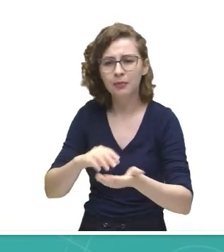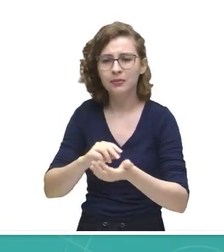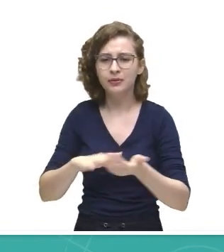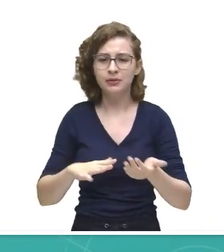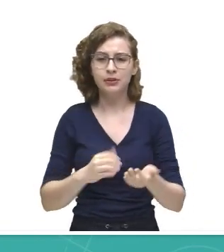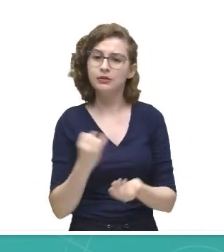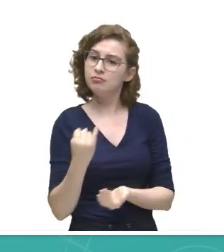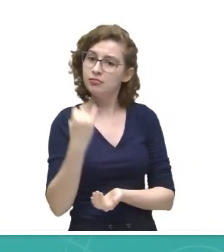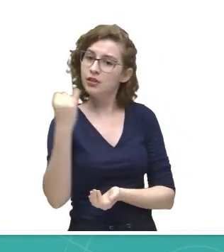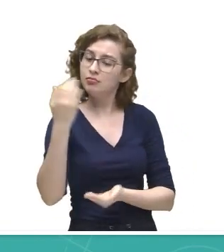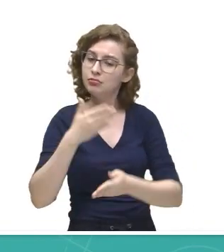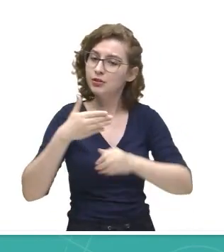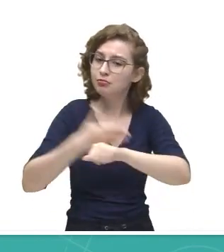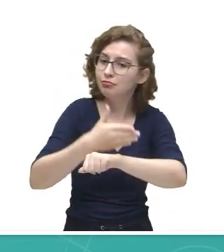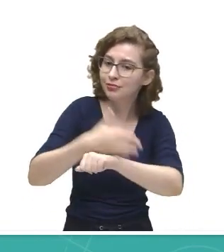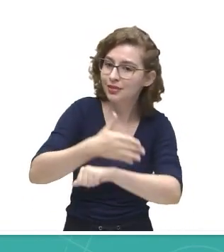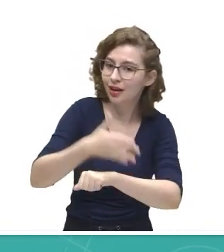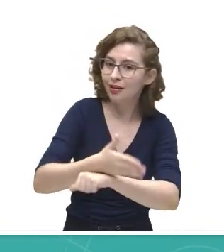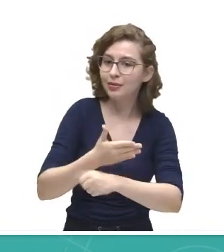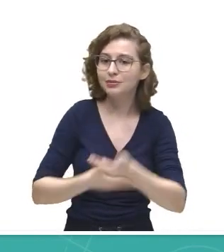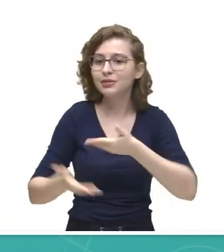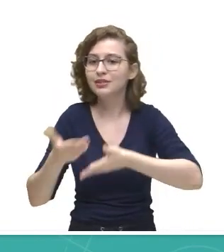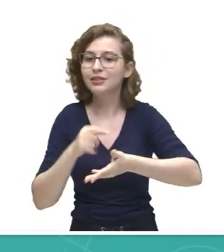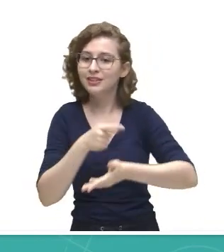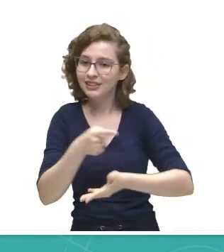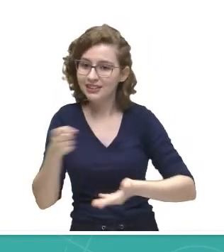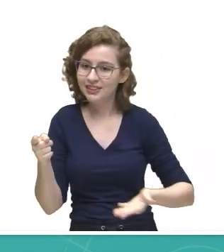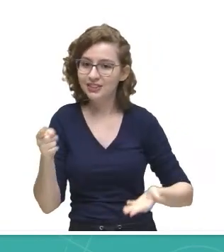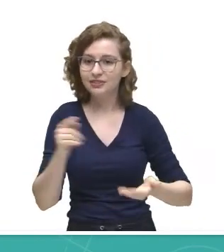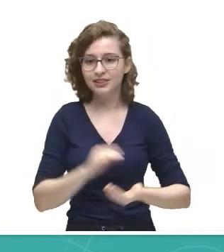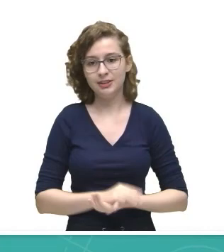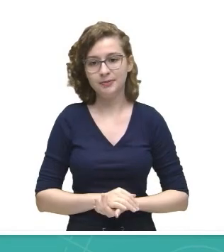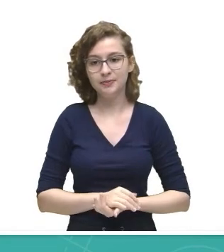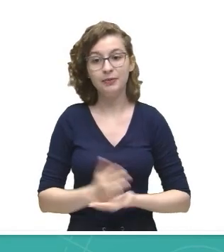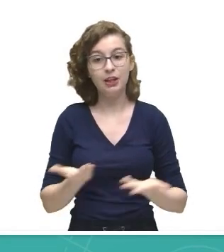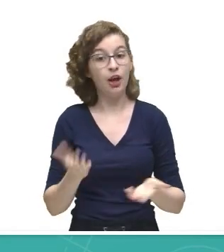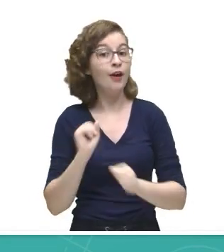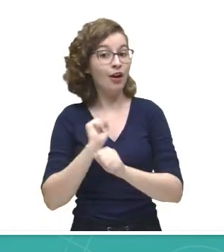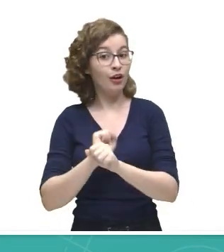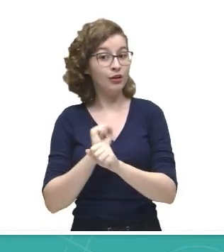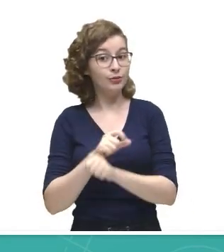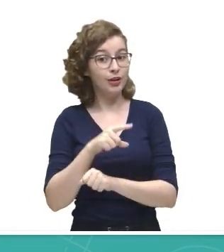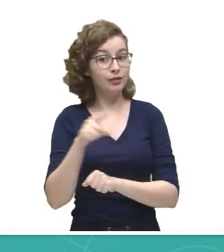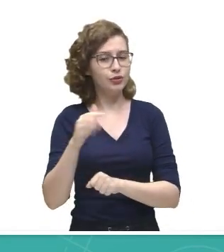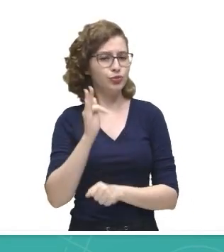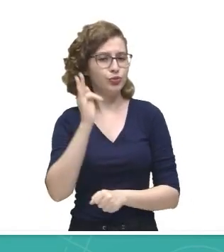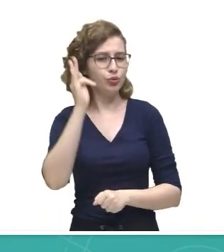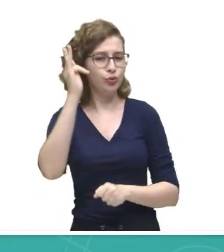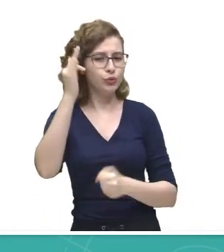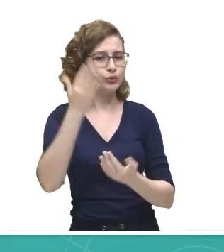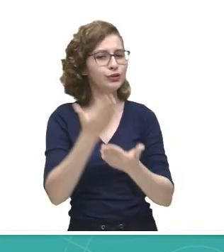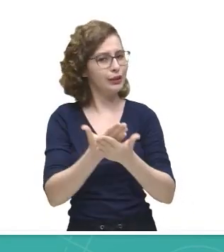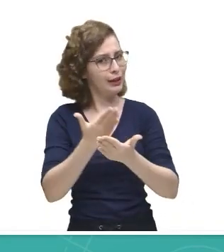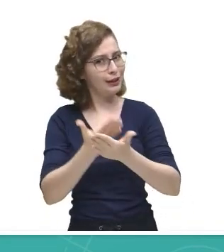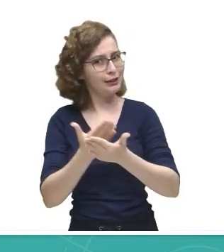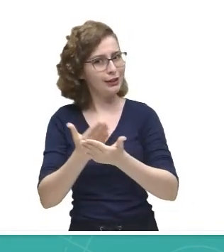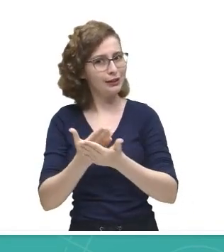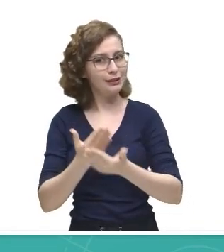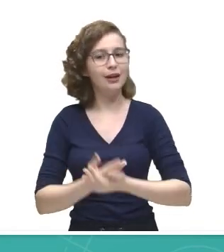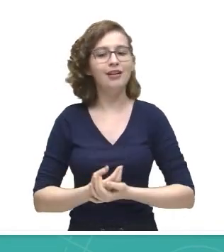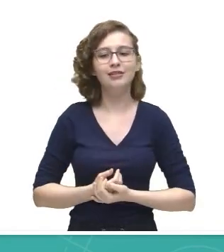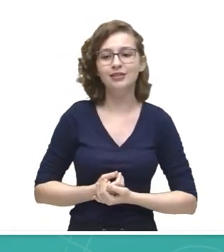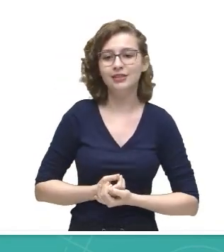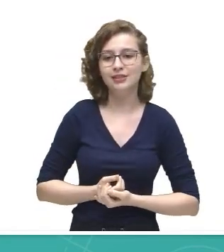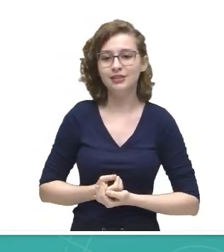essa participação de todos vocês. E a gente aguarda aí vocês nas próximas aulas dessa nossa etapa